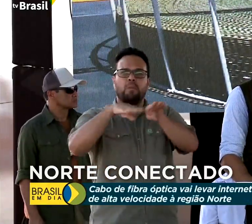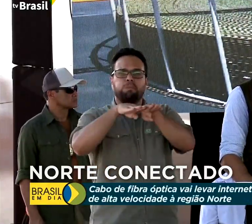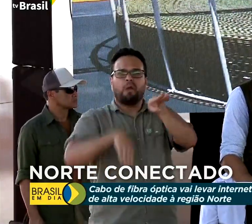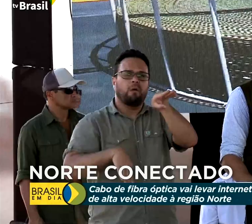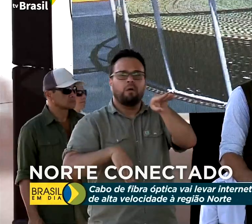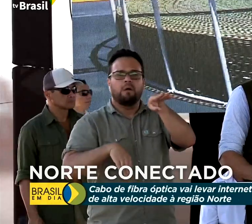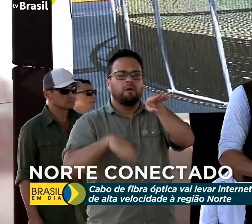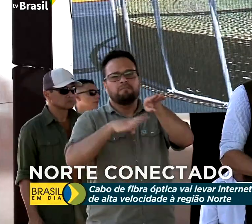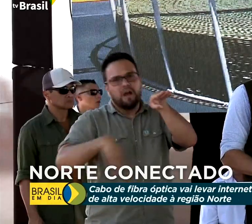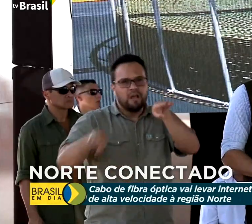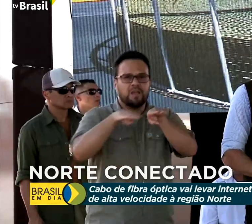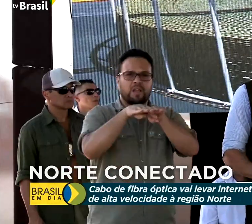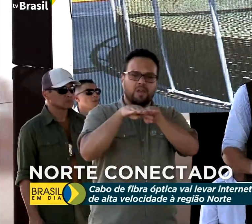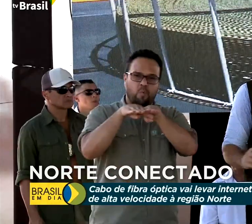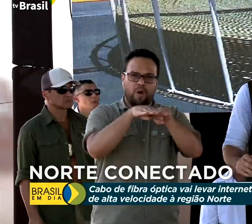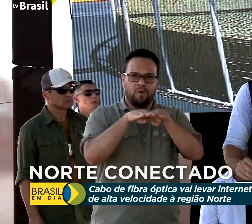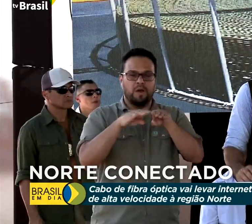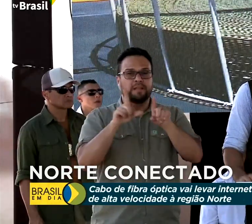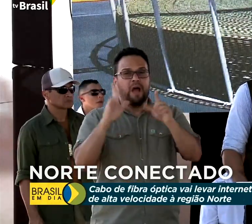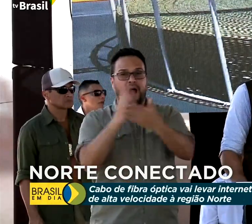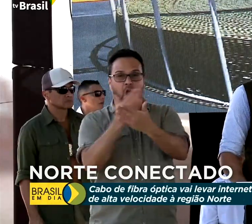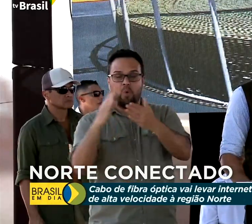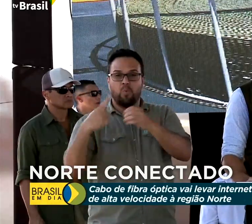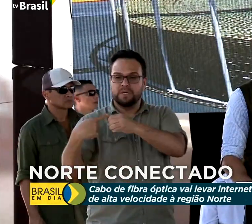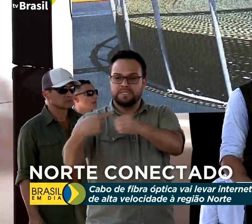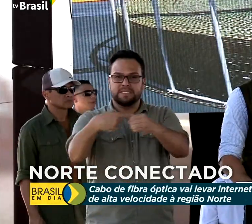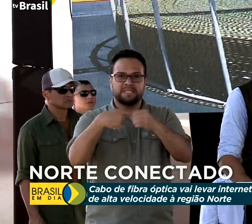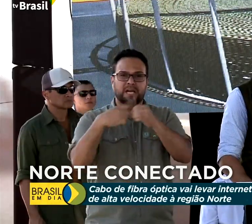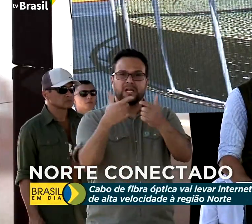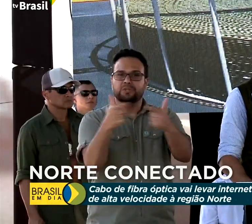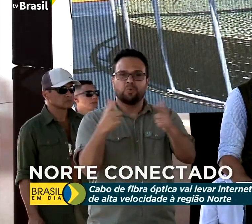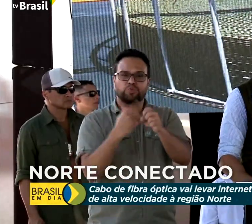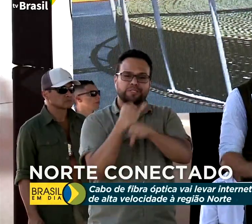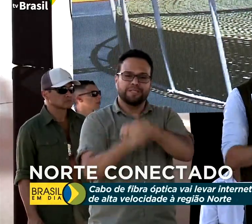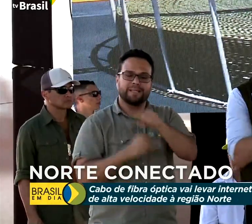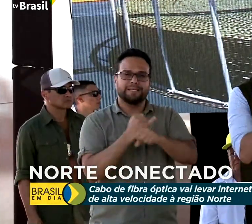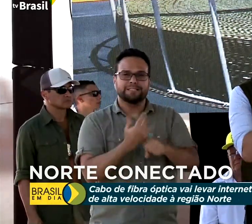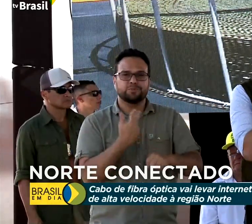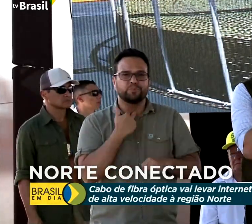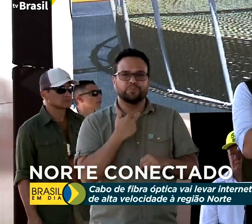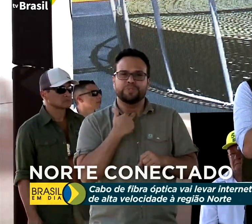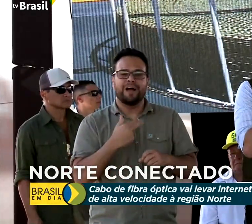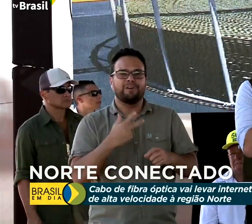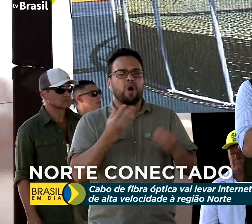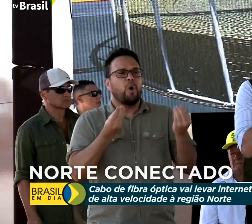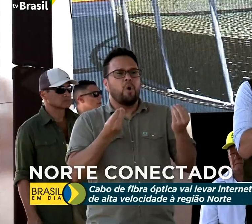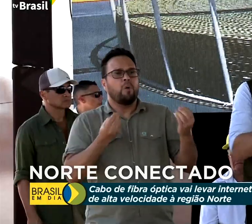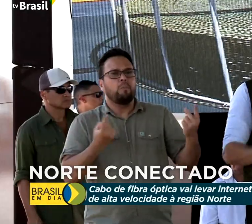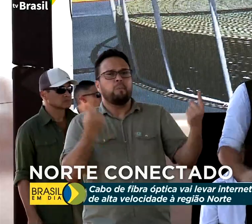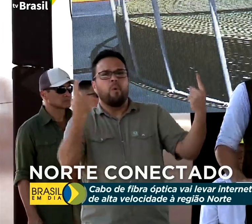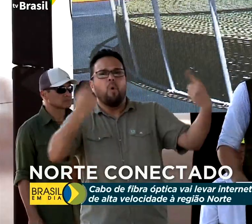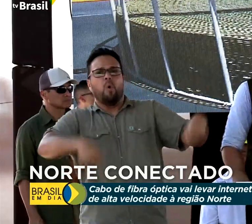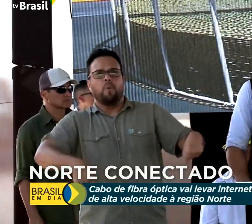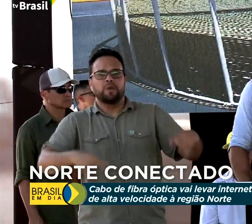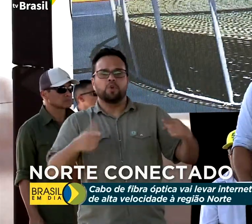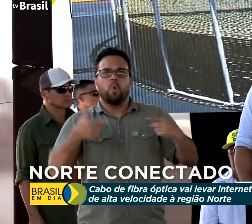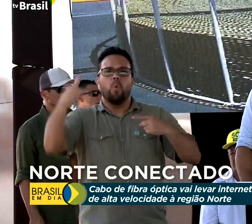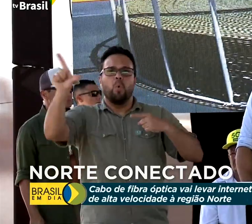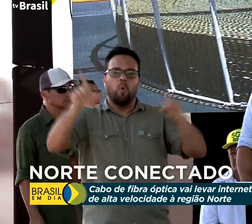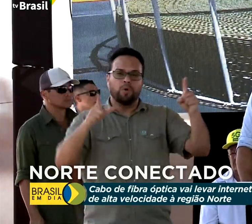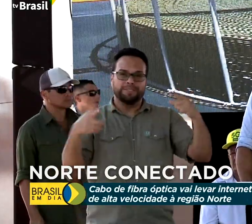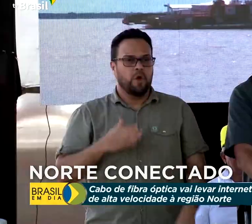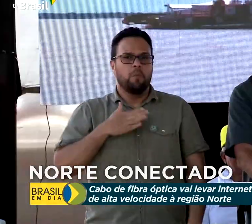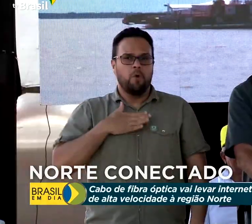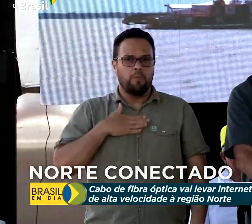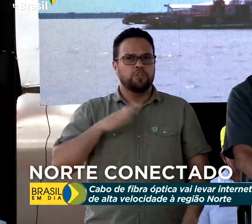As cidades presentes que não tinham internet, estavam sem condições de competir com as cidades que tinham